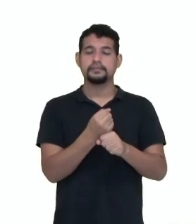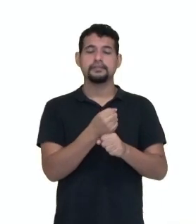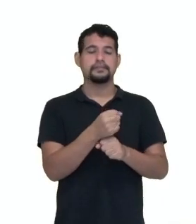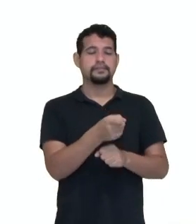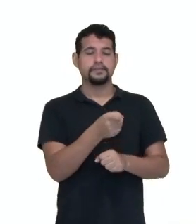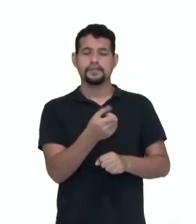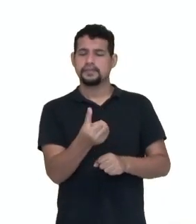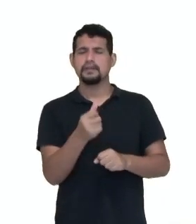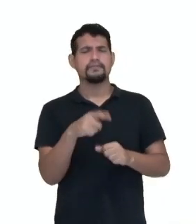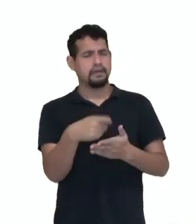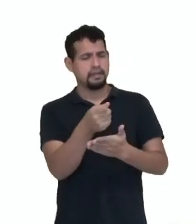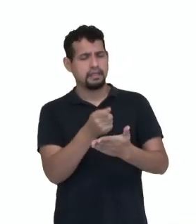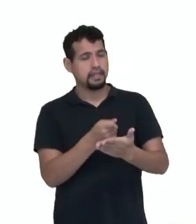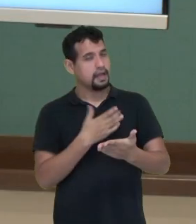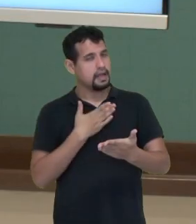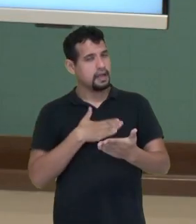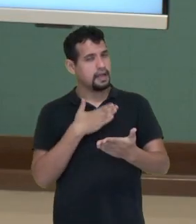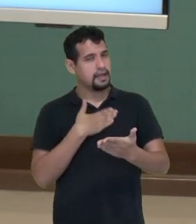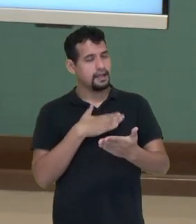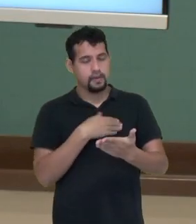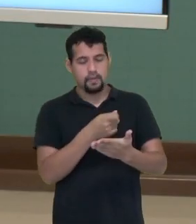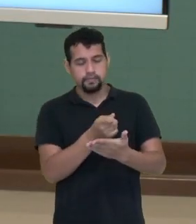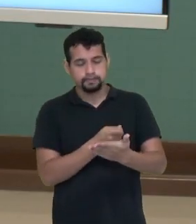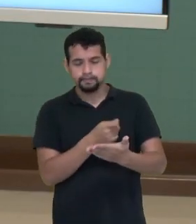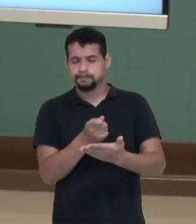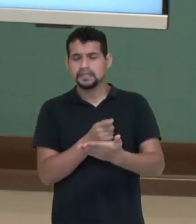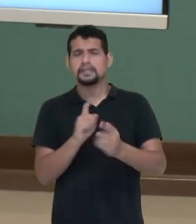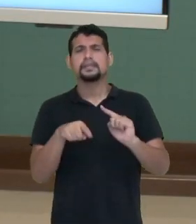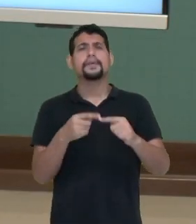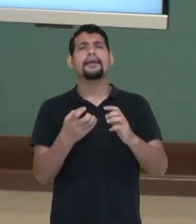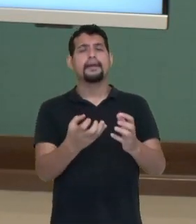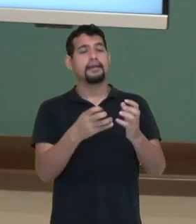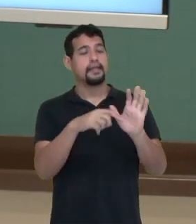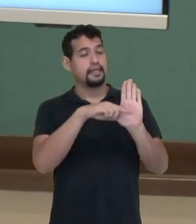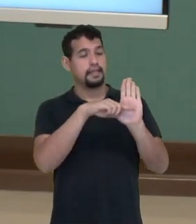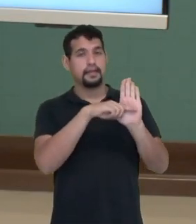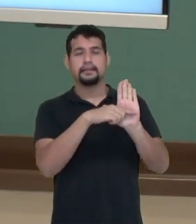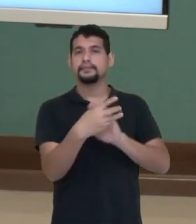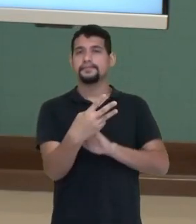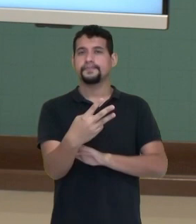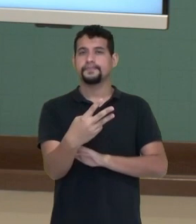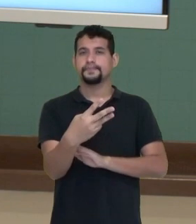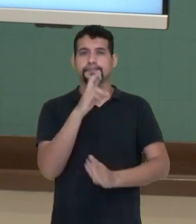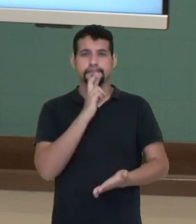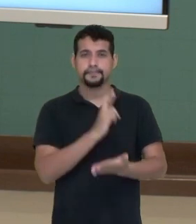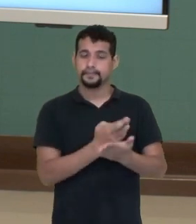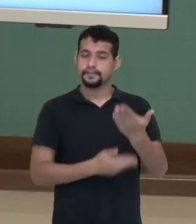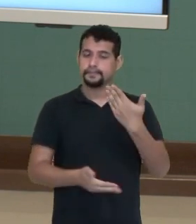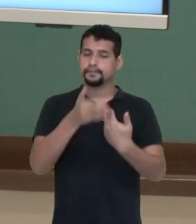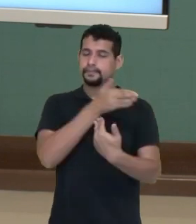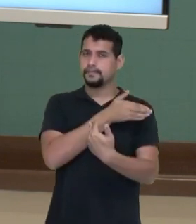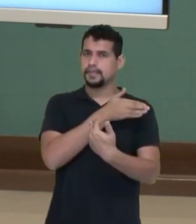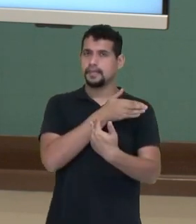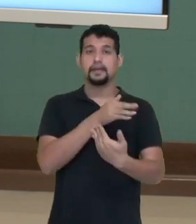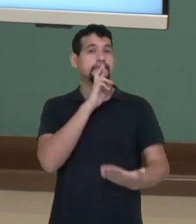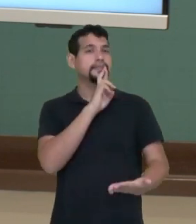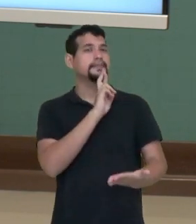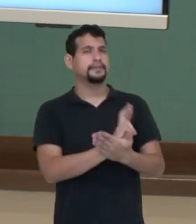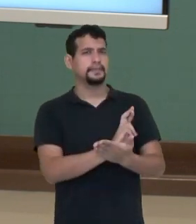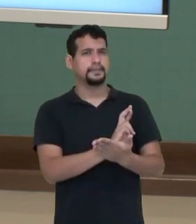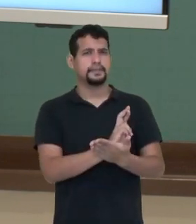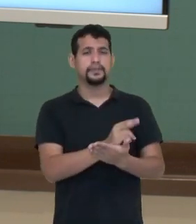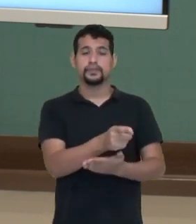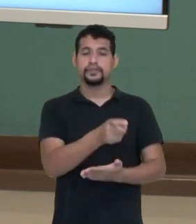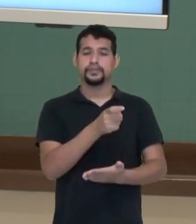6. Você vai escrevendo bem devagarzinho. Aí ele quer que você subtraia 3 do resultado anterior. Então, o resultado de